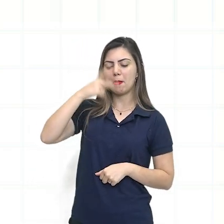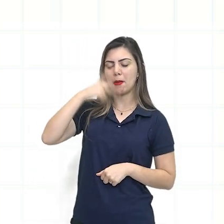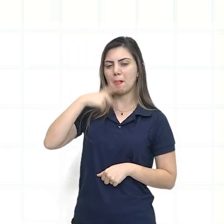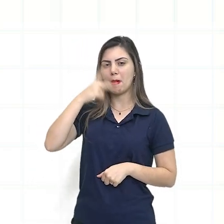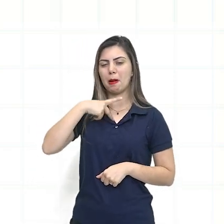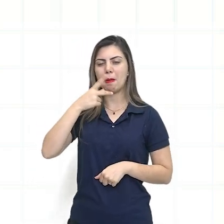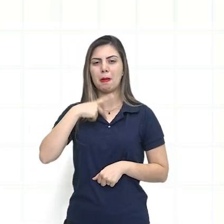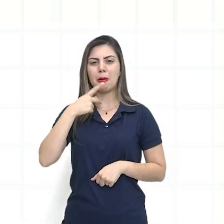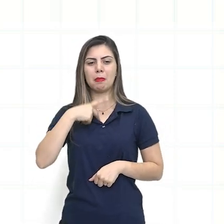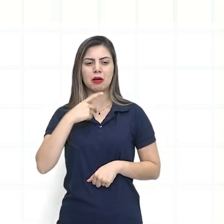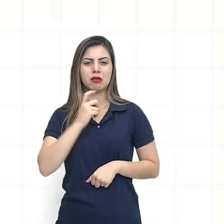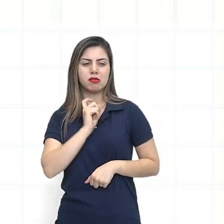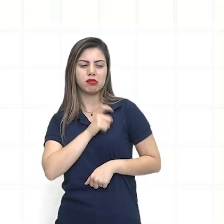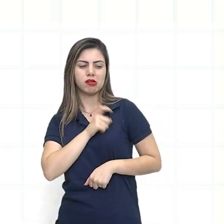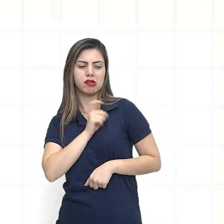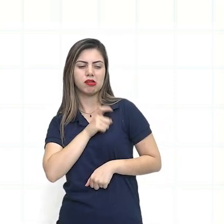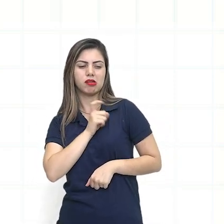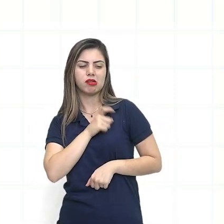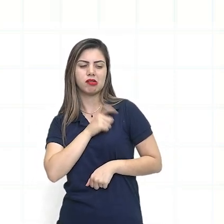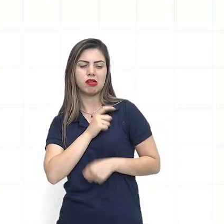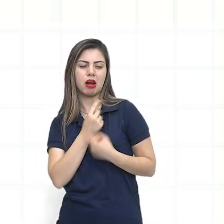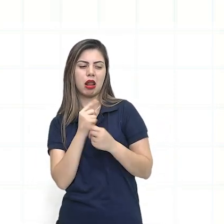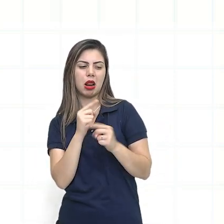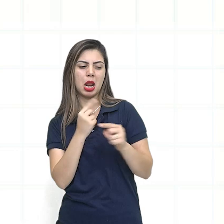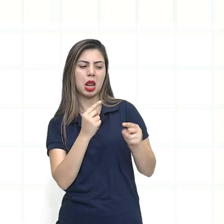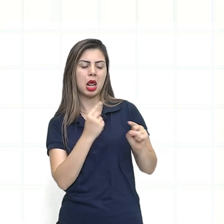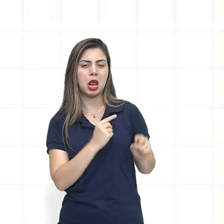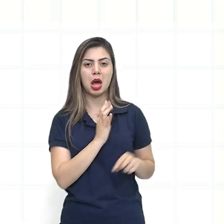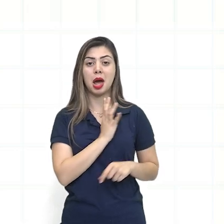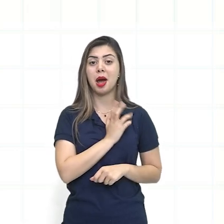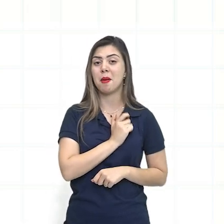uma pessoa que não tem amor.